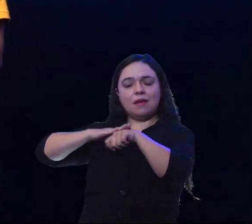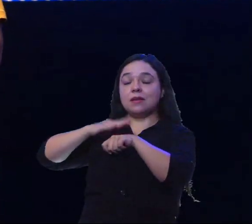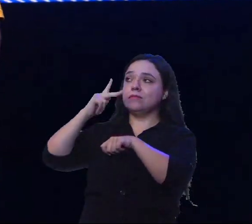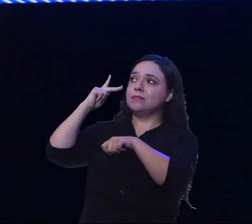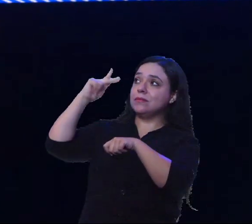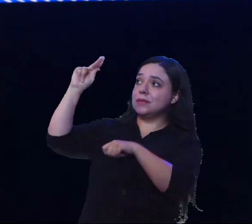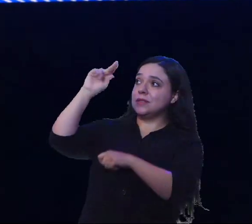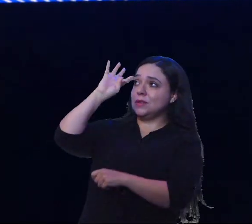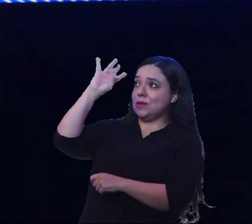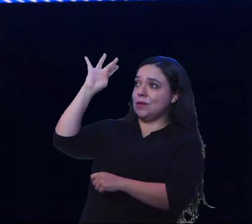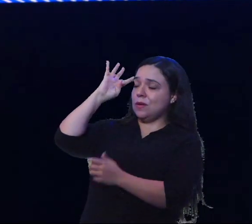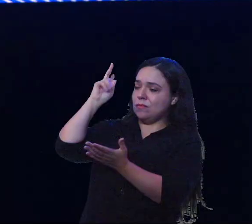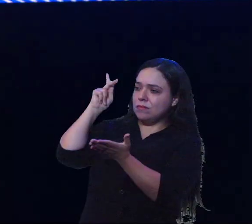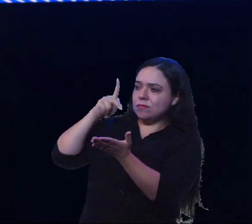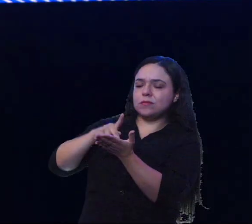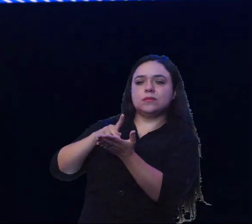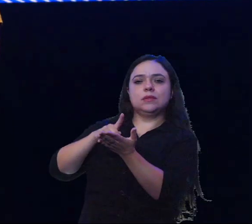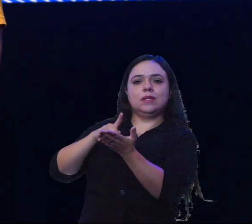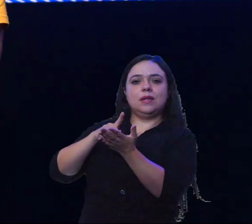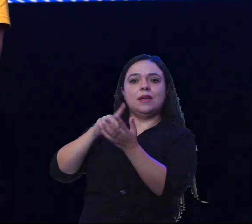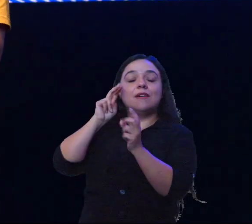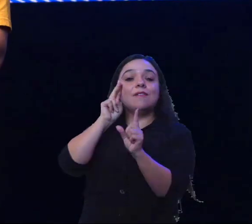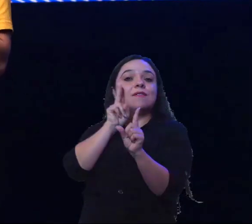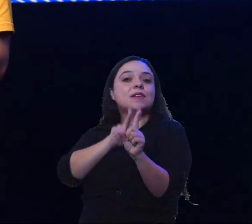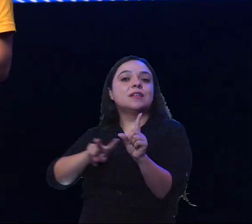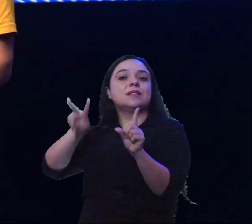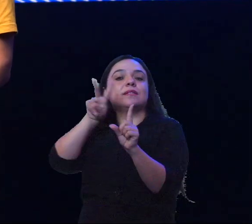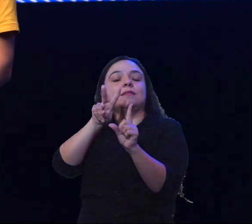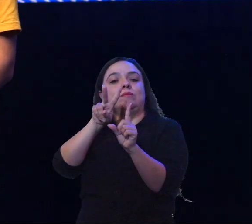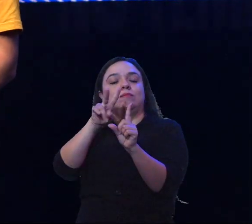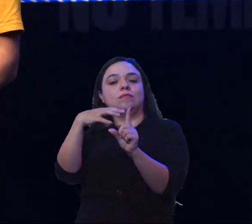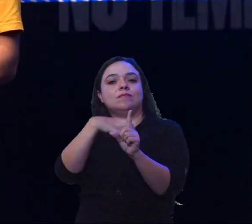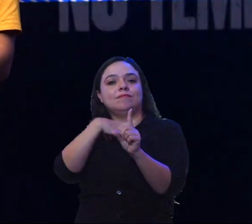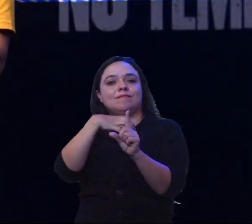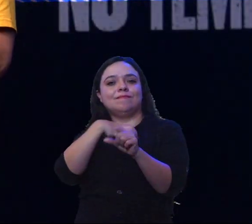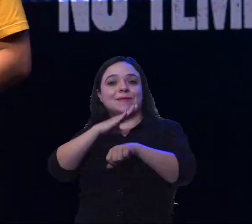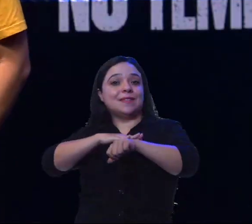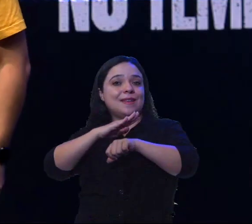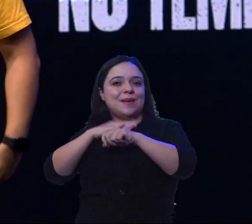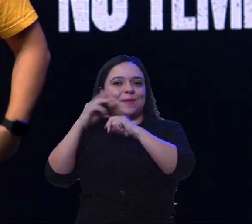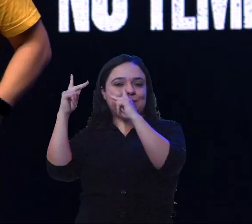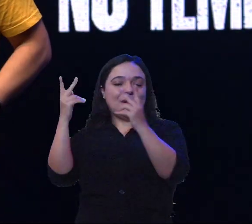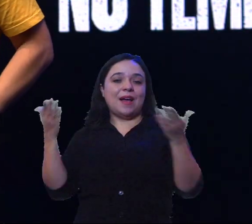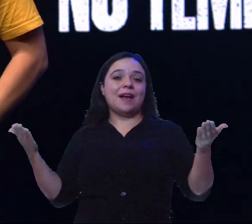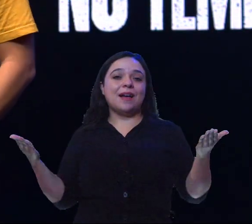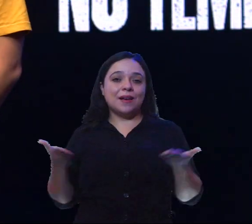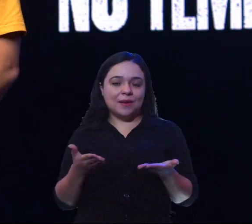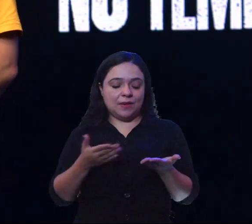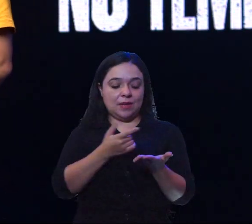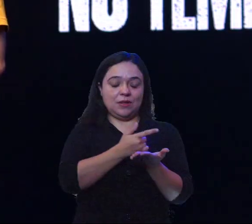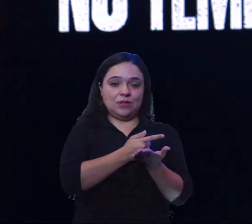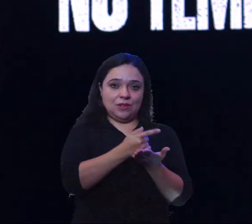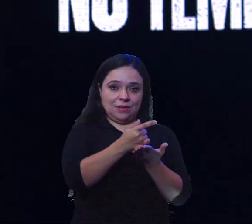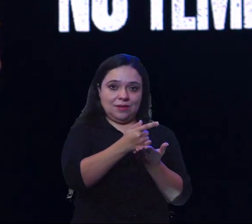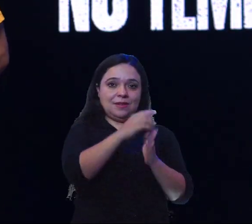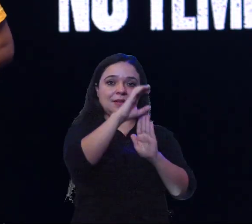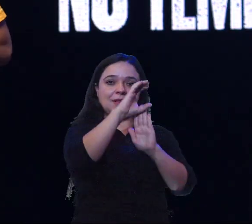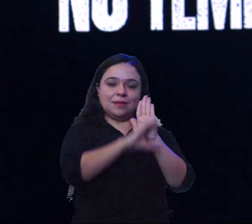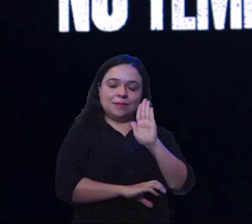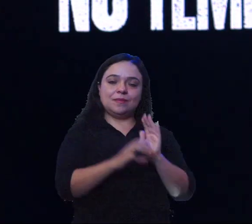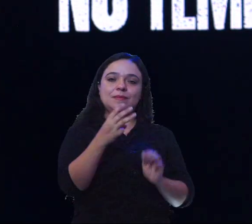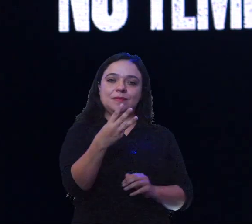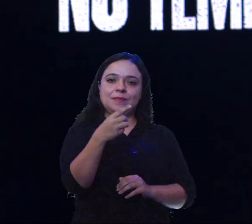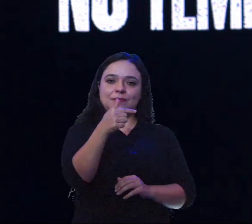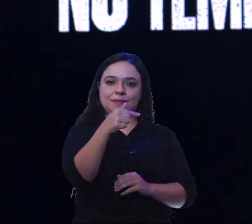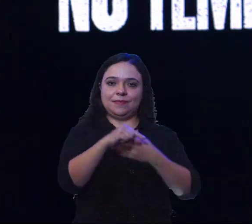desejos, sonhos e visões espirituais acontecem no tempo de Deus. Dá uma olhadinha agora em Gênesis 37, a partir do verso 18,